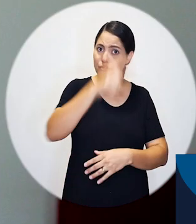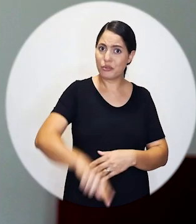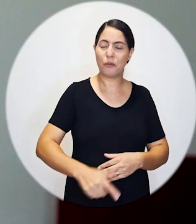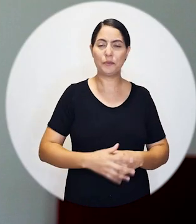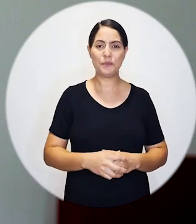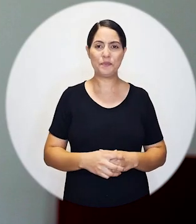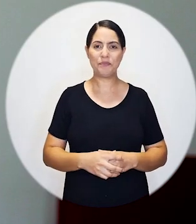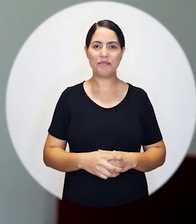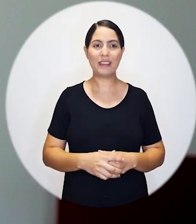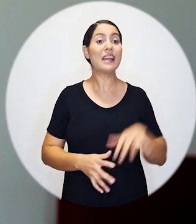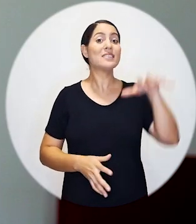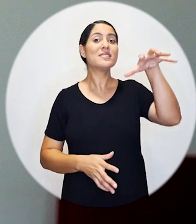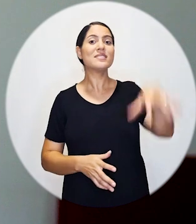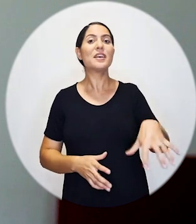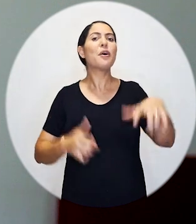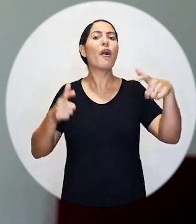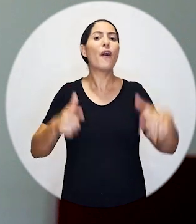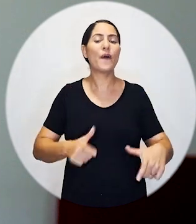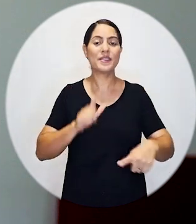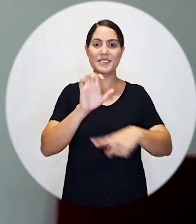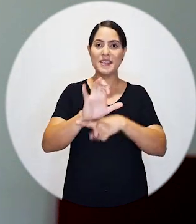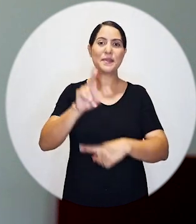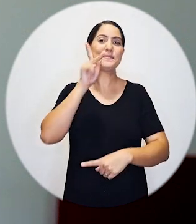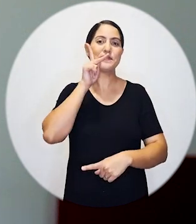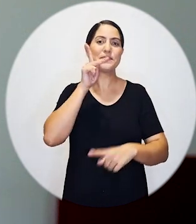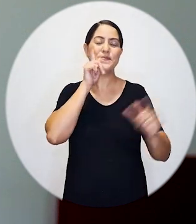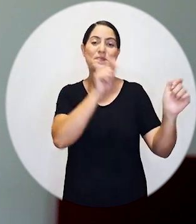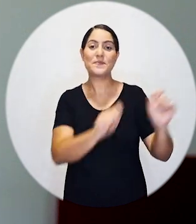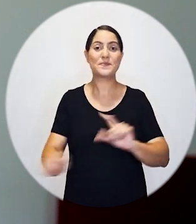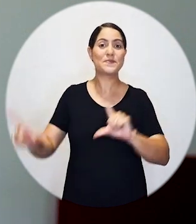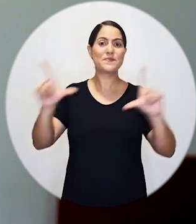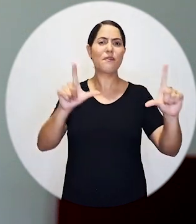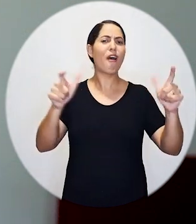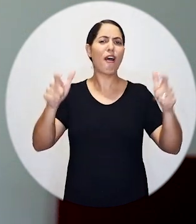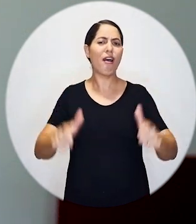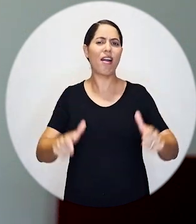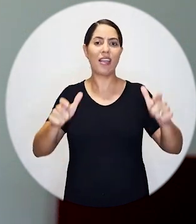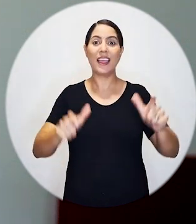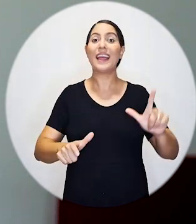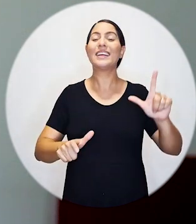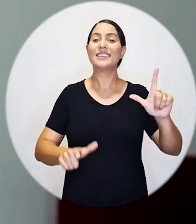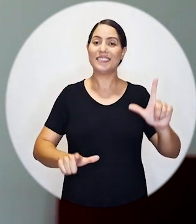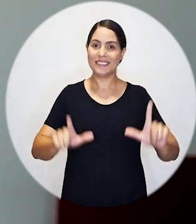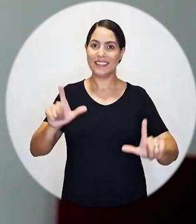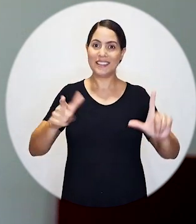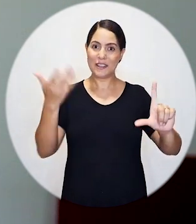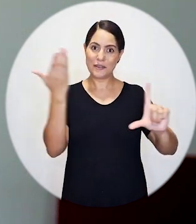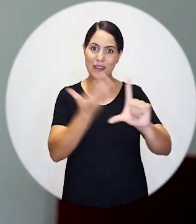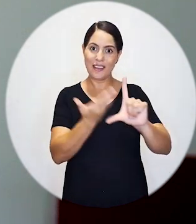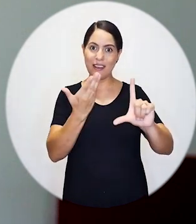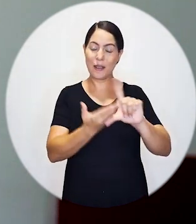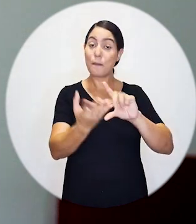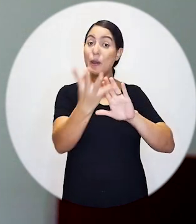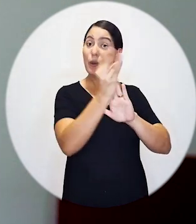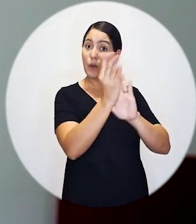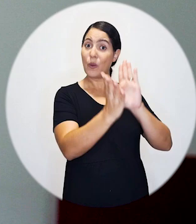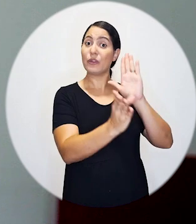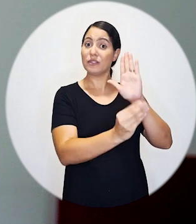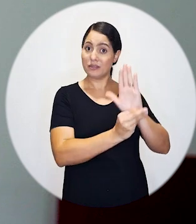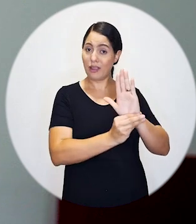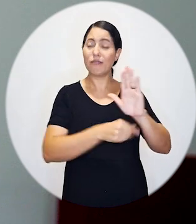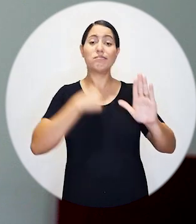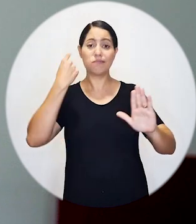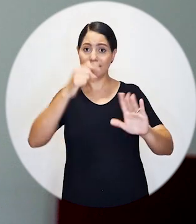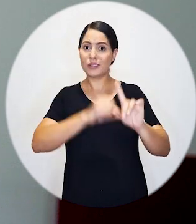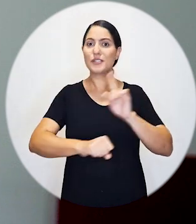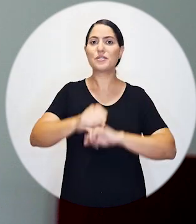A seccional da OAB na Paraíba estreou um programa na TV Câmara com conteúdos exclusivos e relevantes para a advocacia